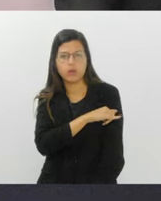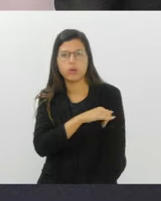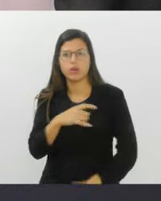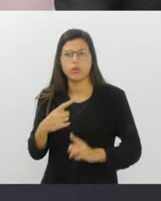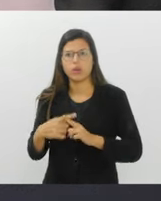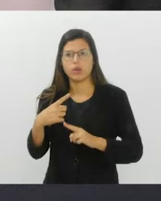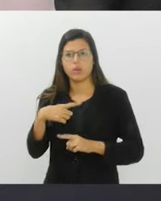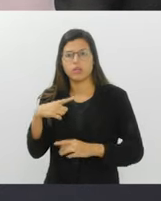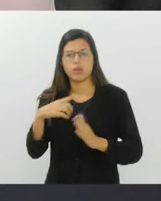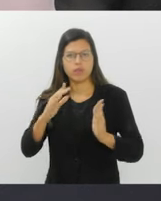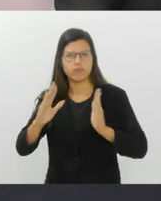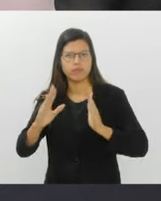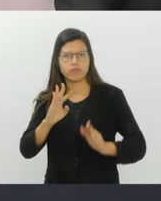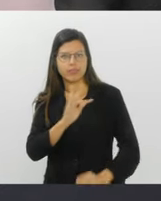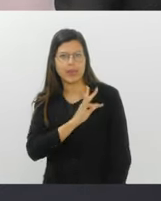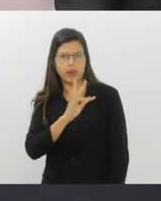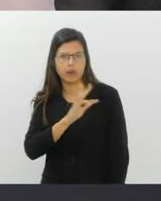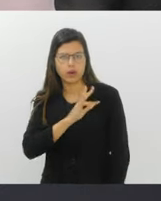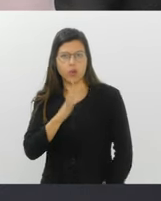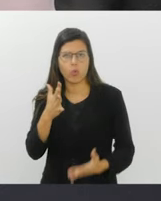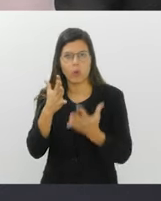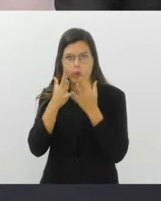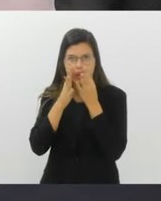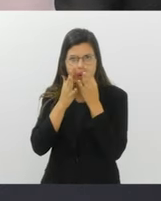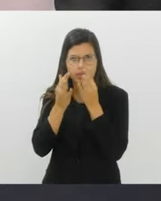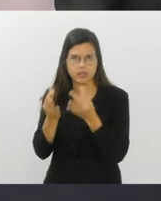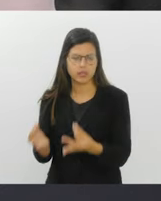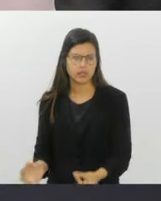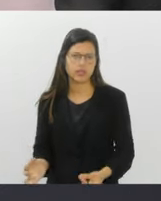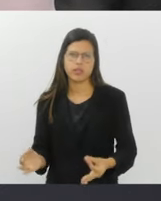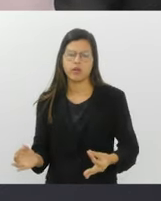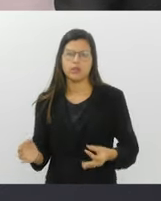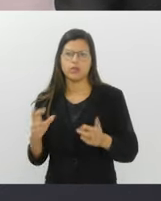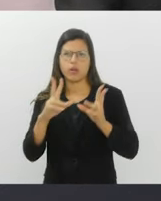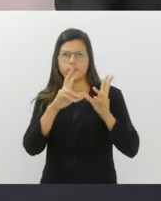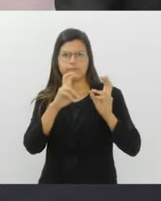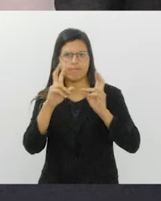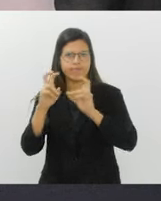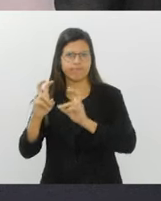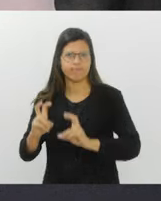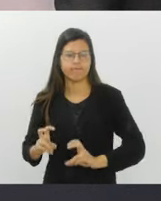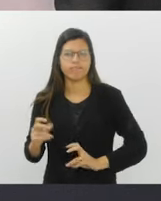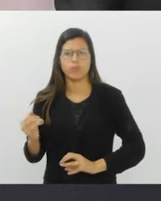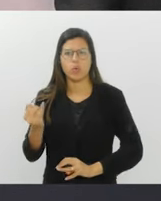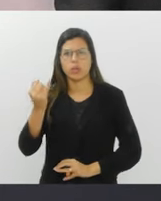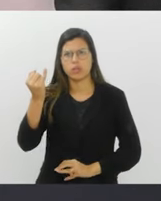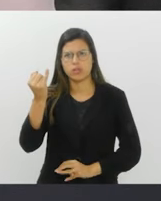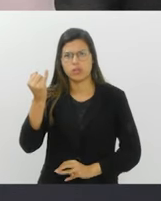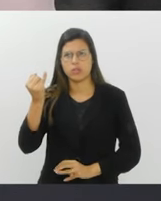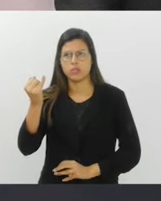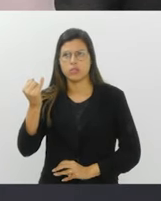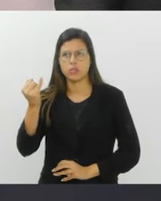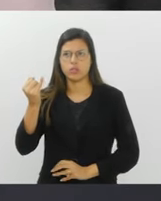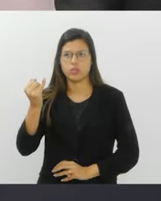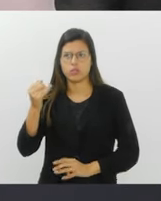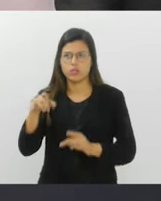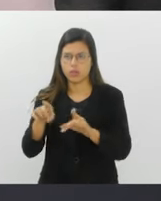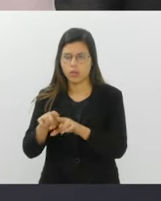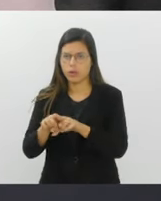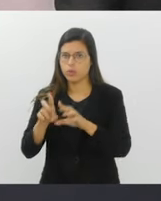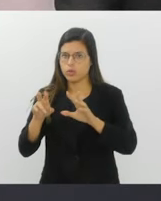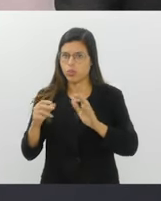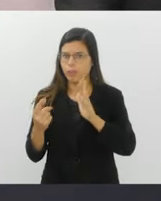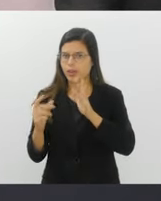técnico e atento a todas as questões realmente fundamentais e pertinentes, sobretudo no que diz respeito ao